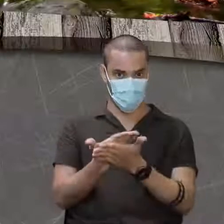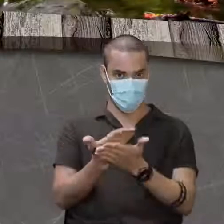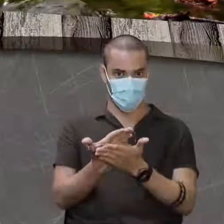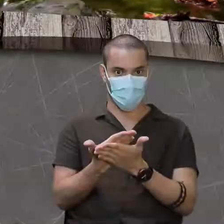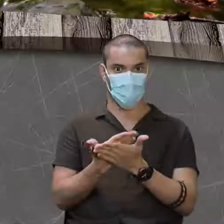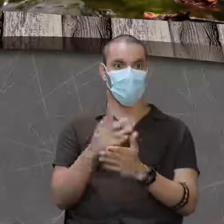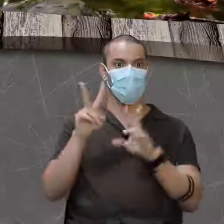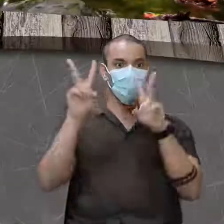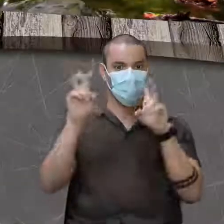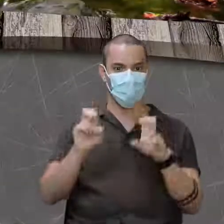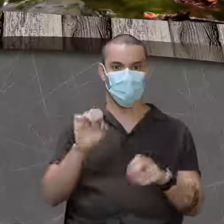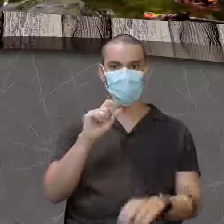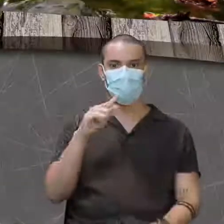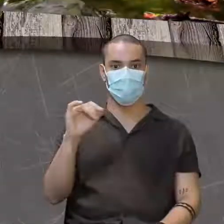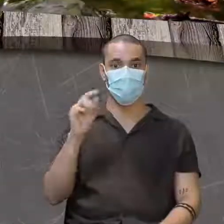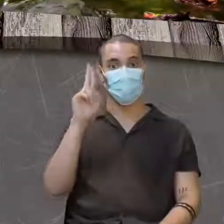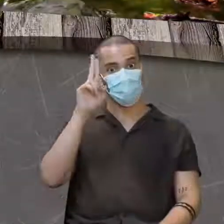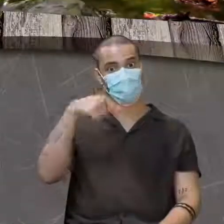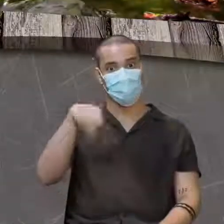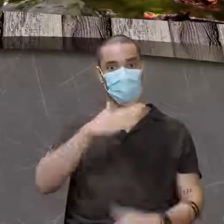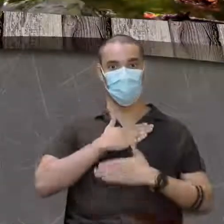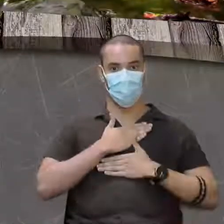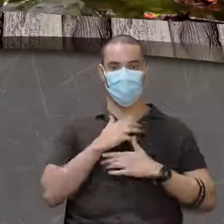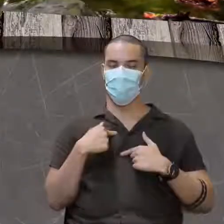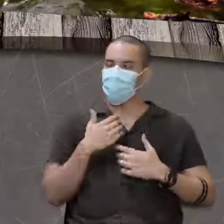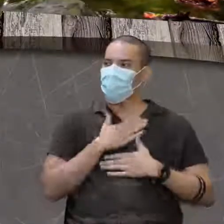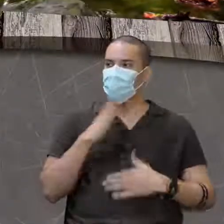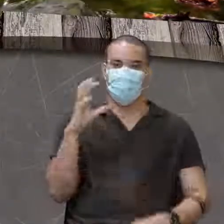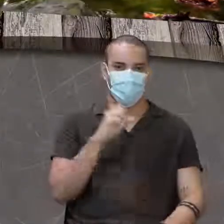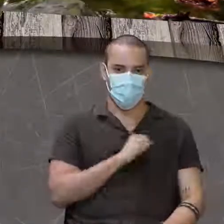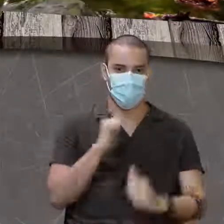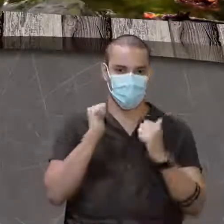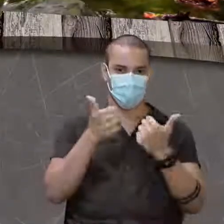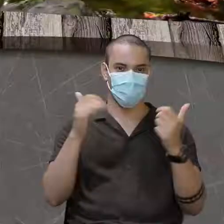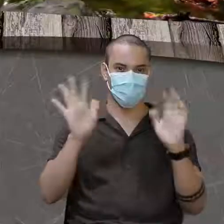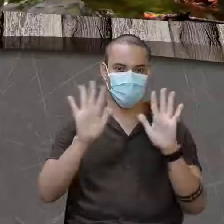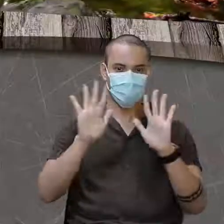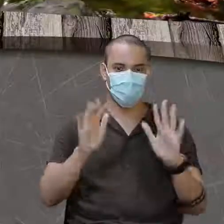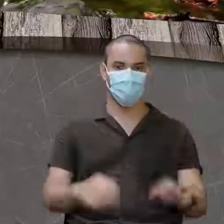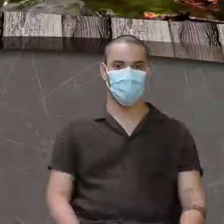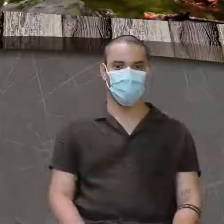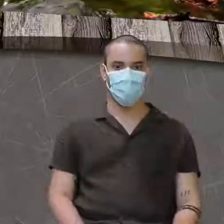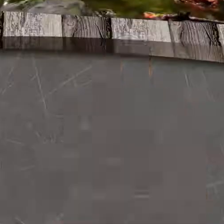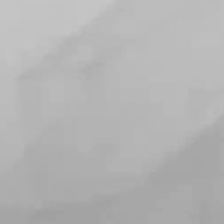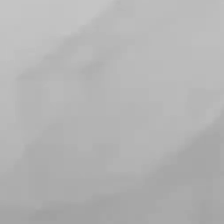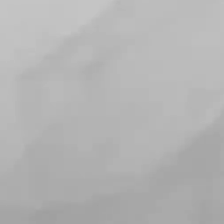foi a nossa aula sobre sucessão. Eu espero que você tenha gostado, porque eu gostei, tá bom? Tchau!